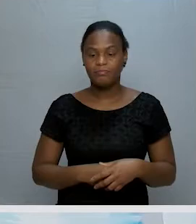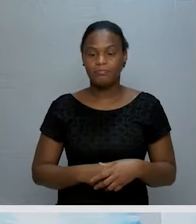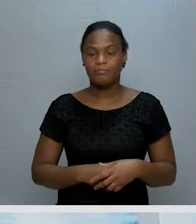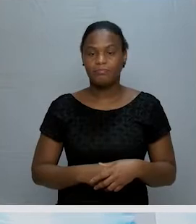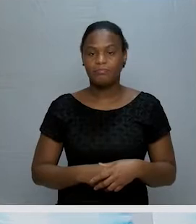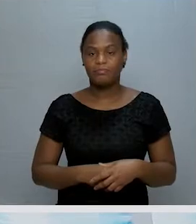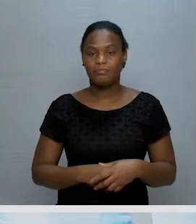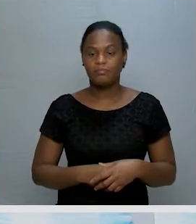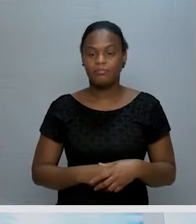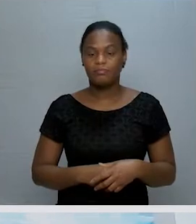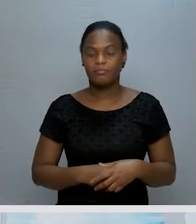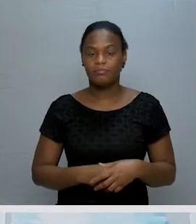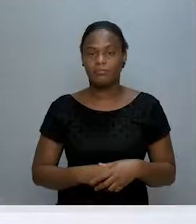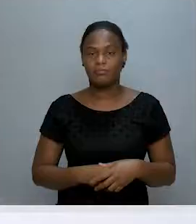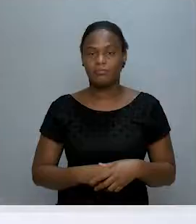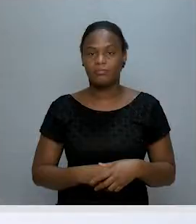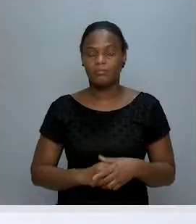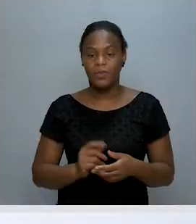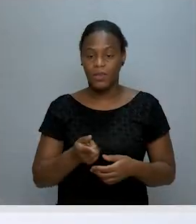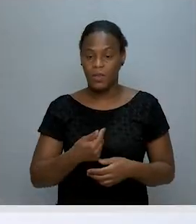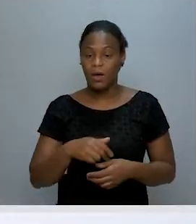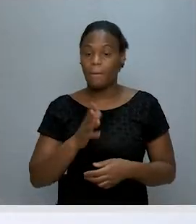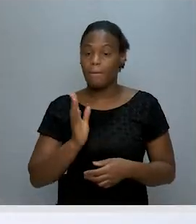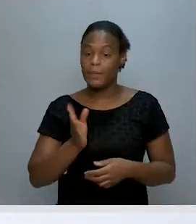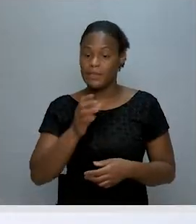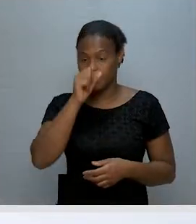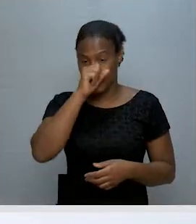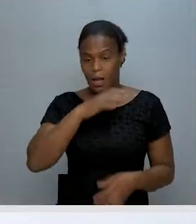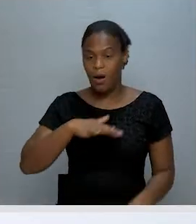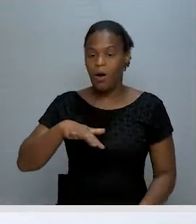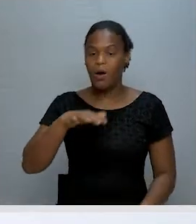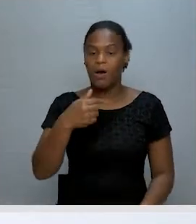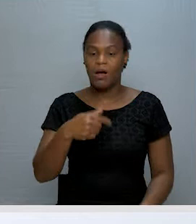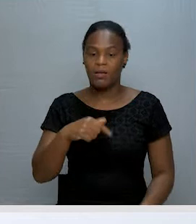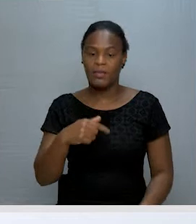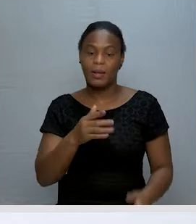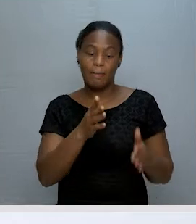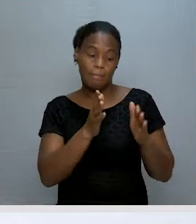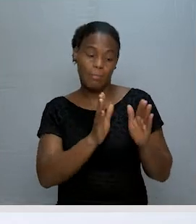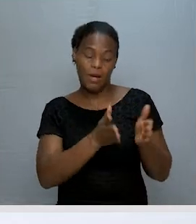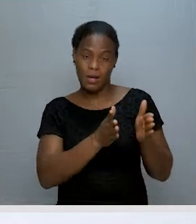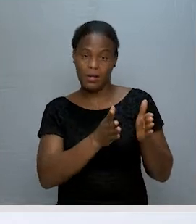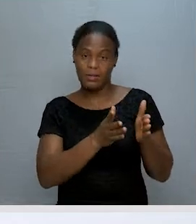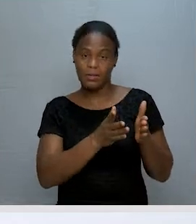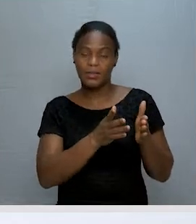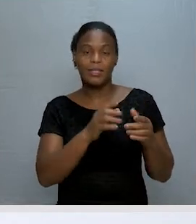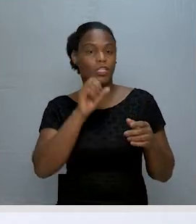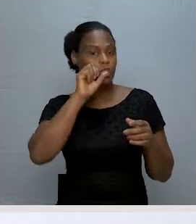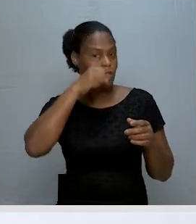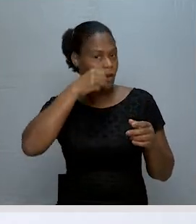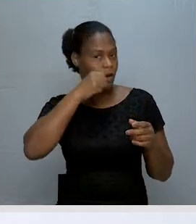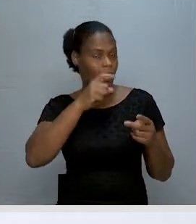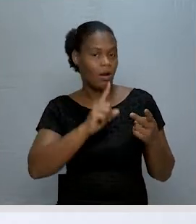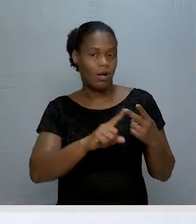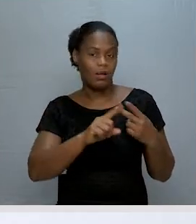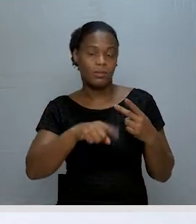Temos que nesta horta Temos a porção que corresponde à